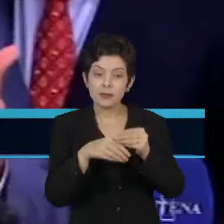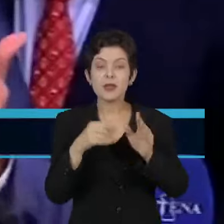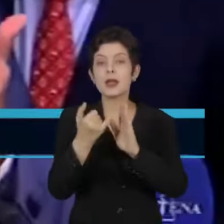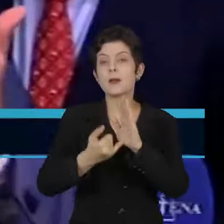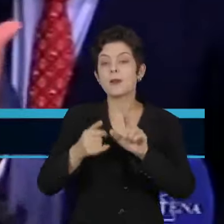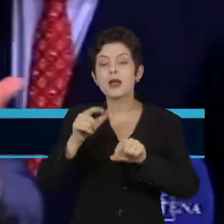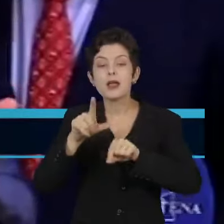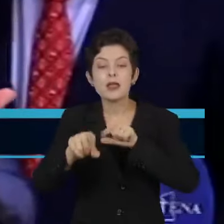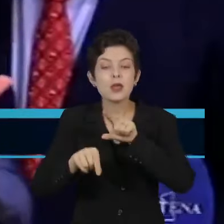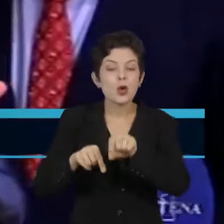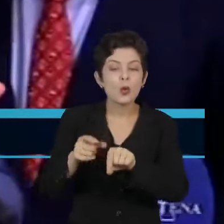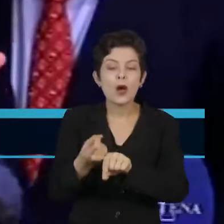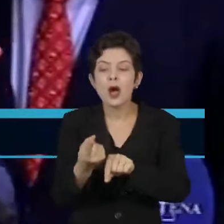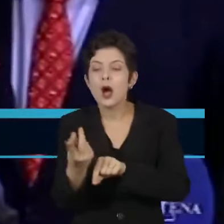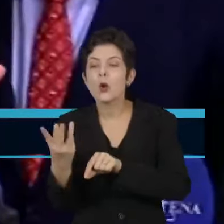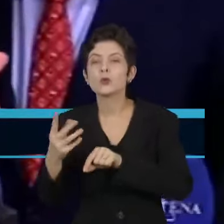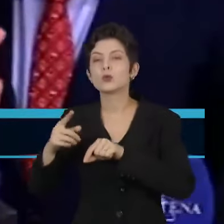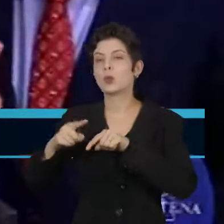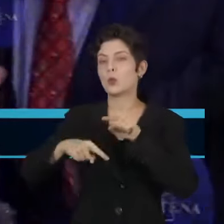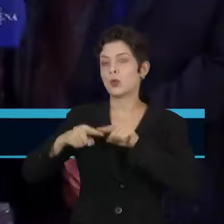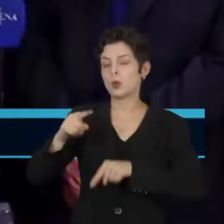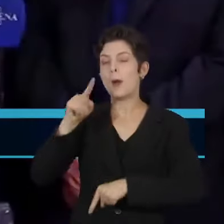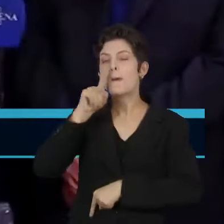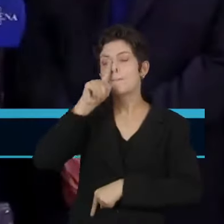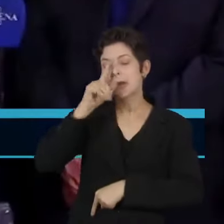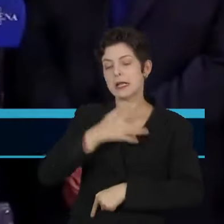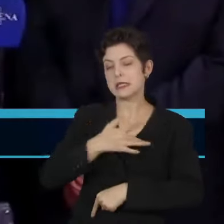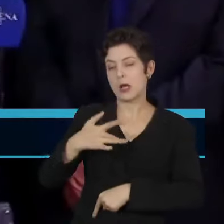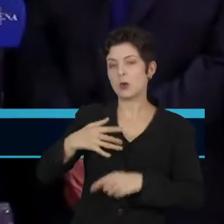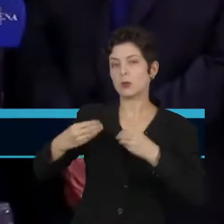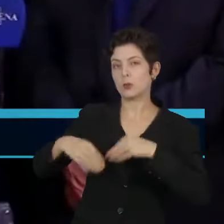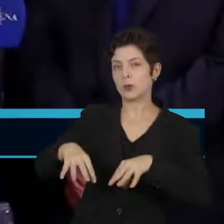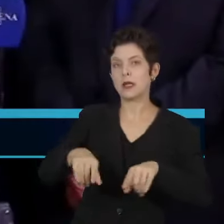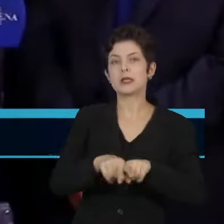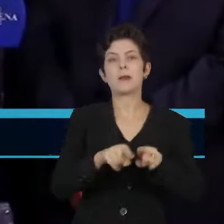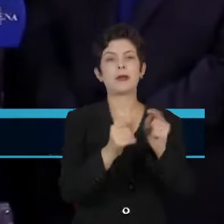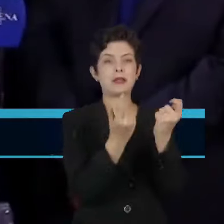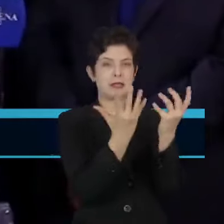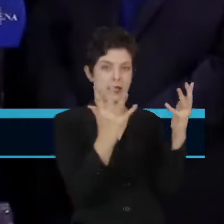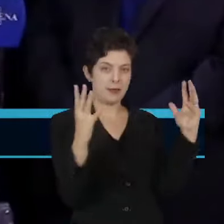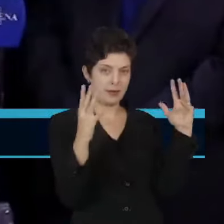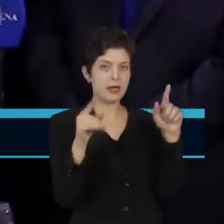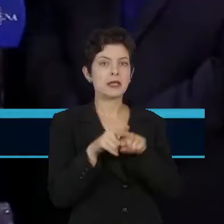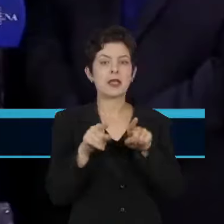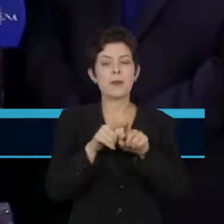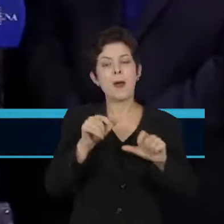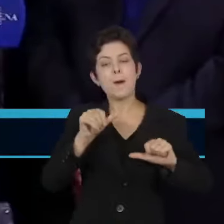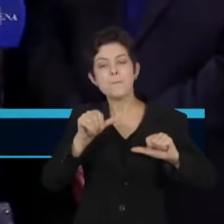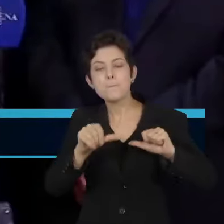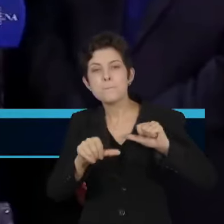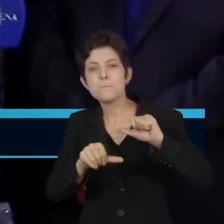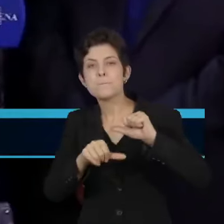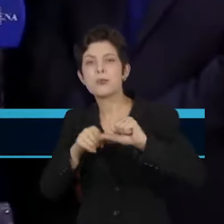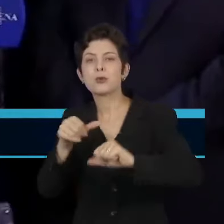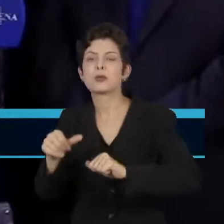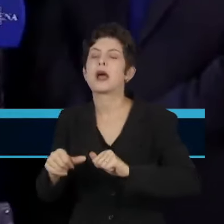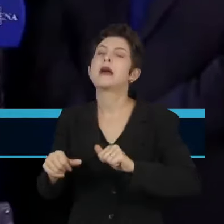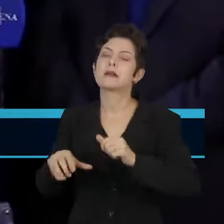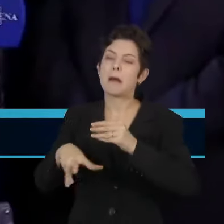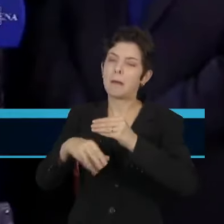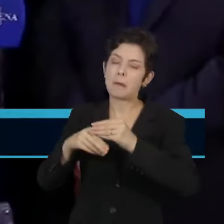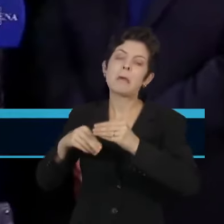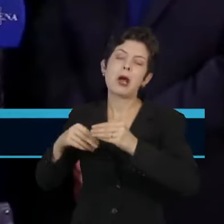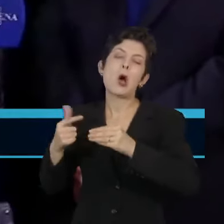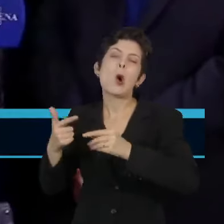vai incidir sobre produtos nocivos à saúde e ao meio ambiente, e sobre a transição para o novo sistema, entre outros pontos.